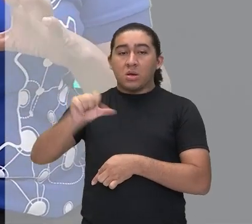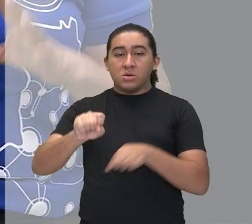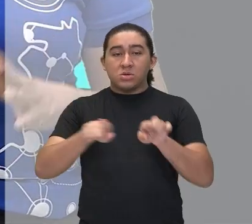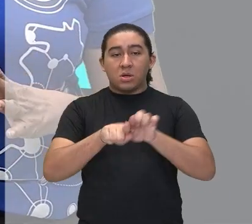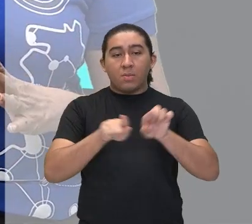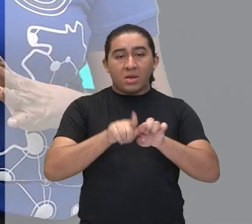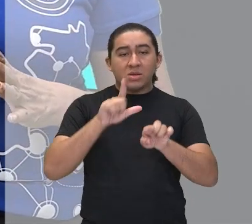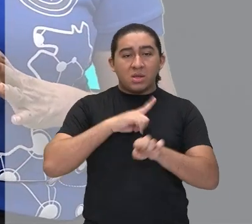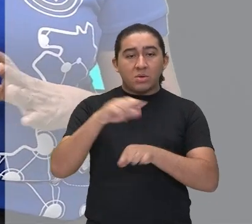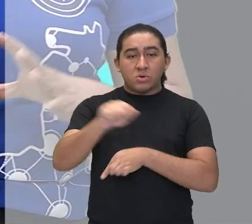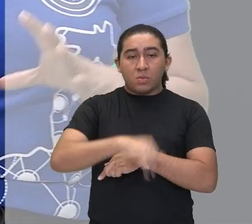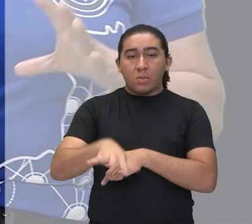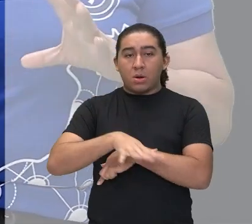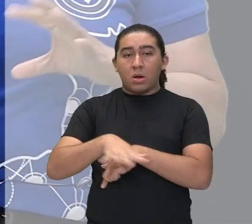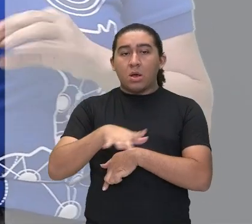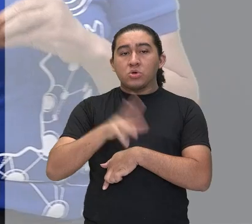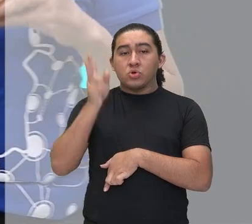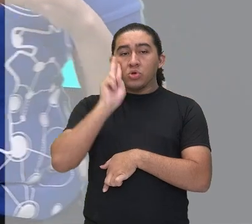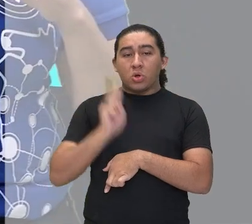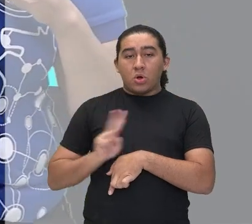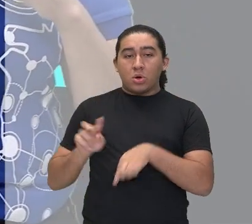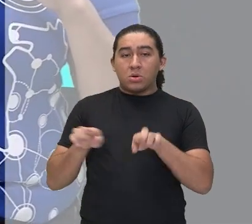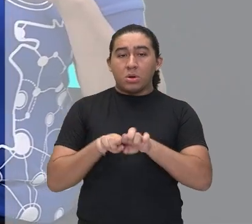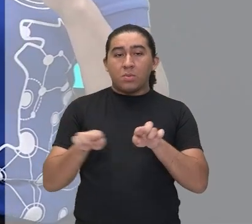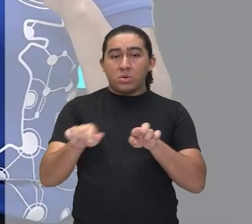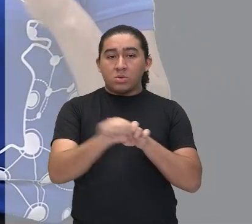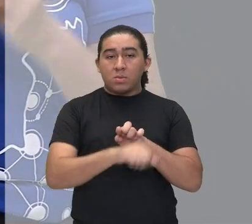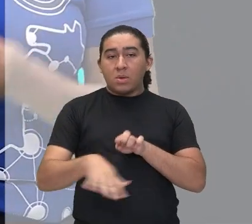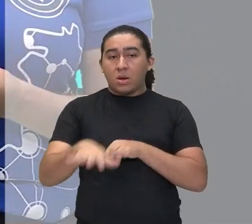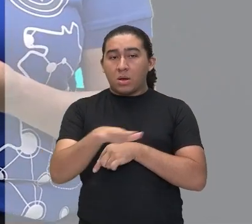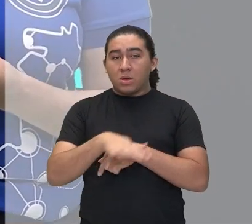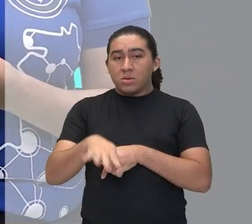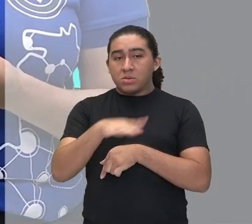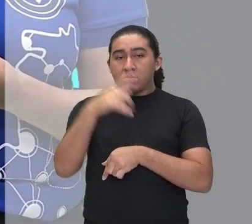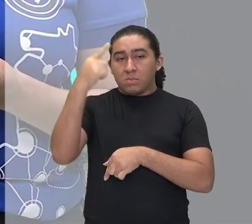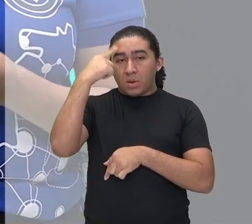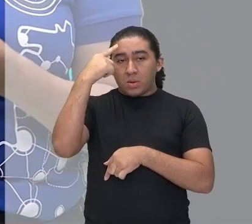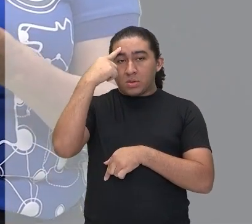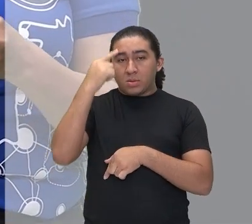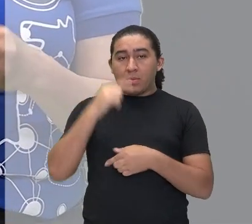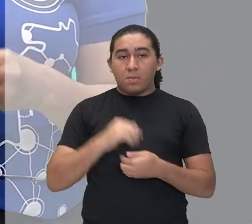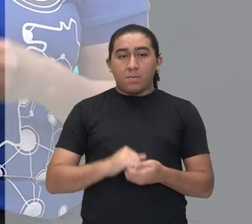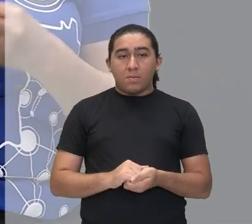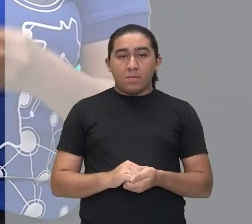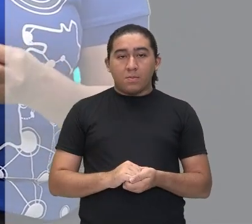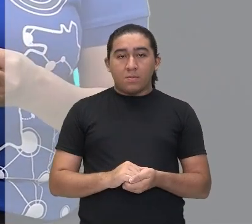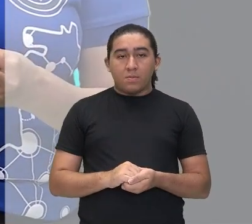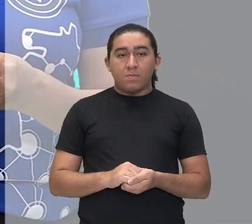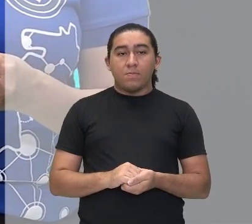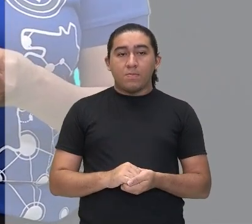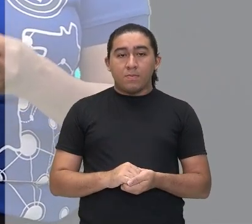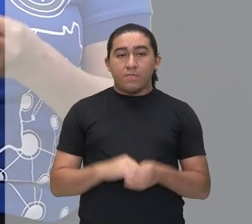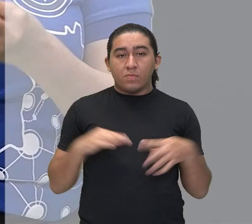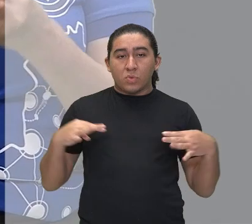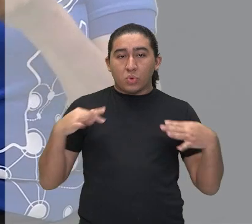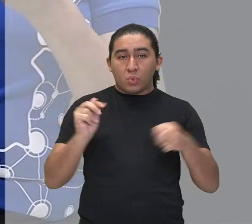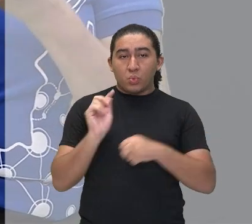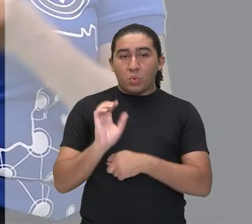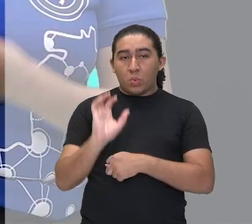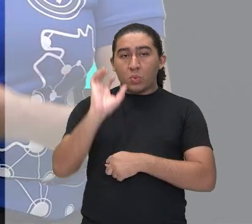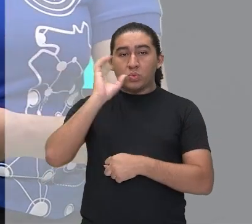e pelo ambiente. Nessa corrente acha que tudo que